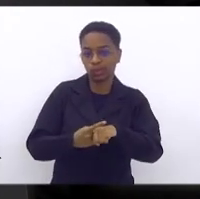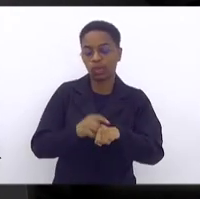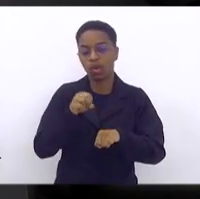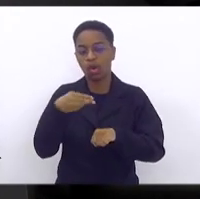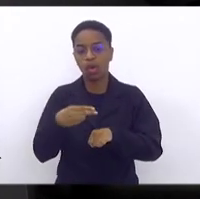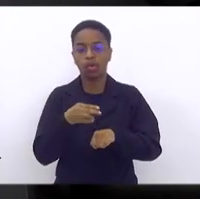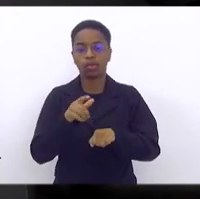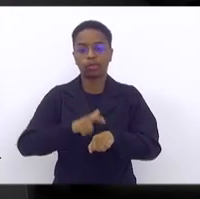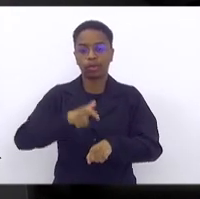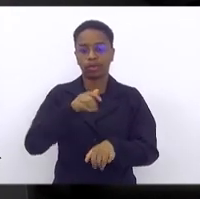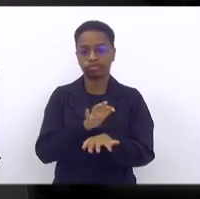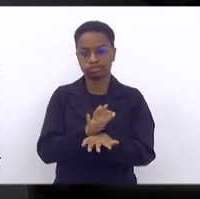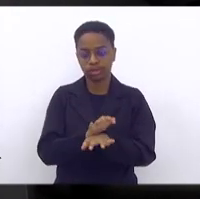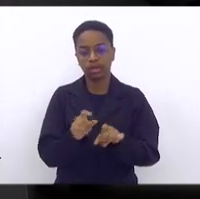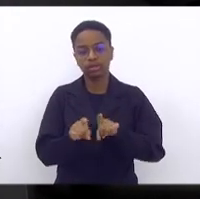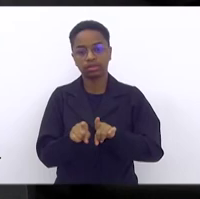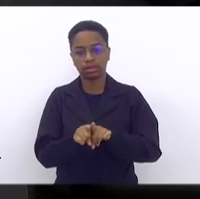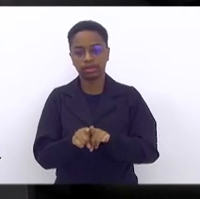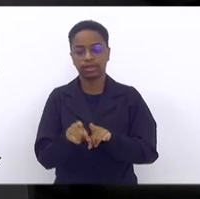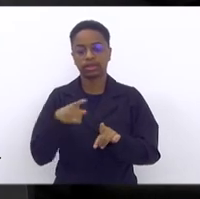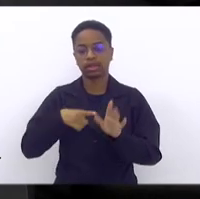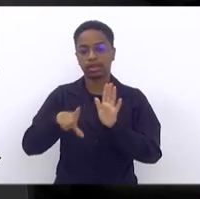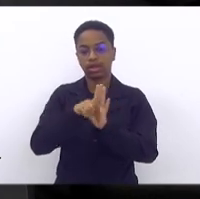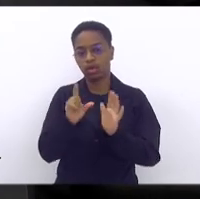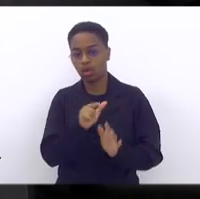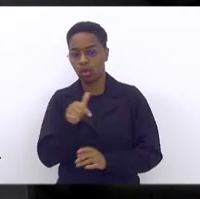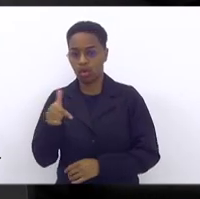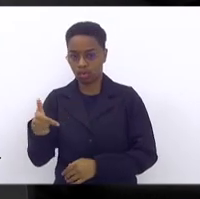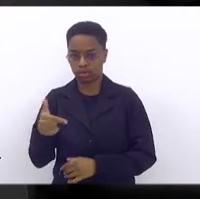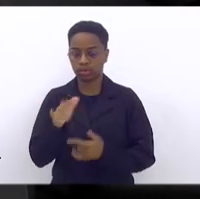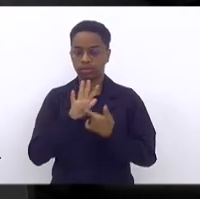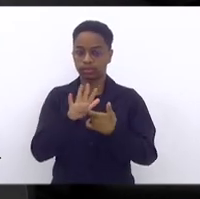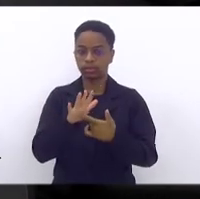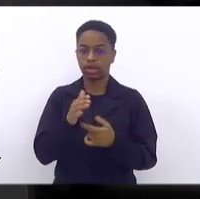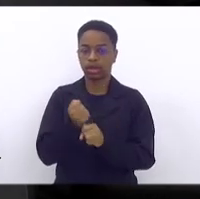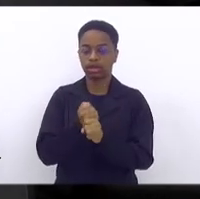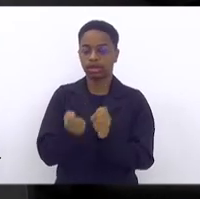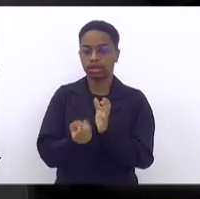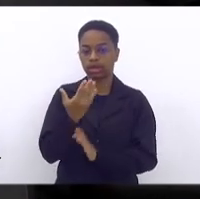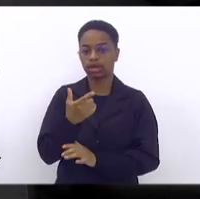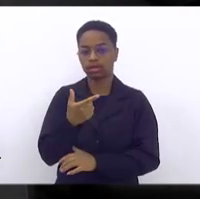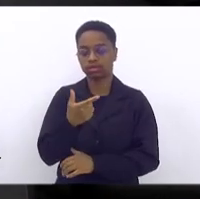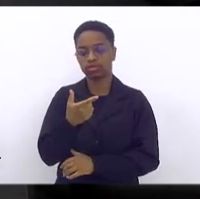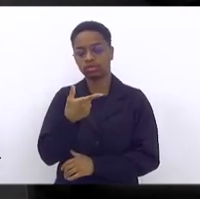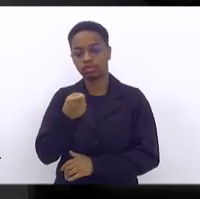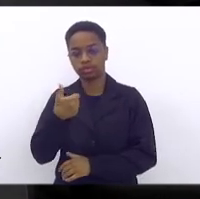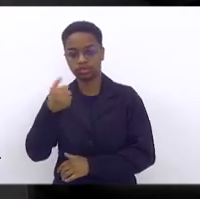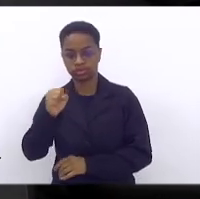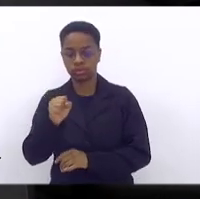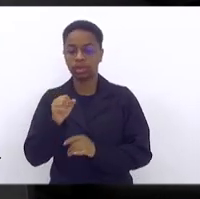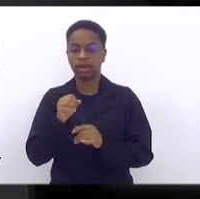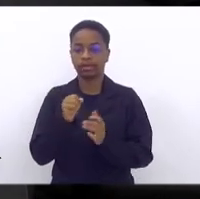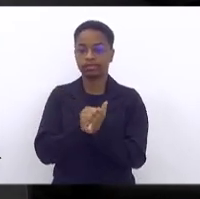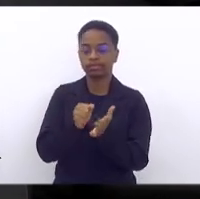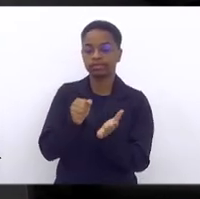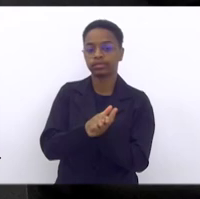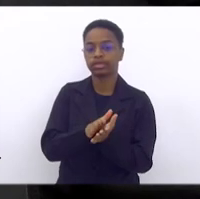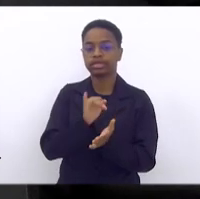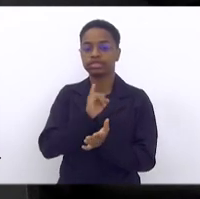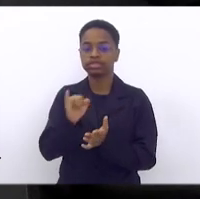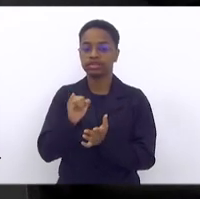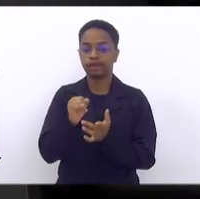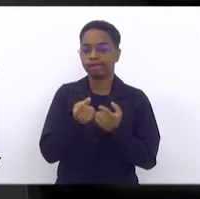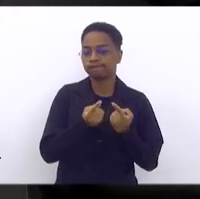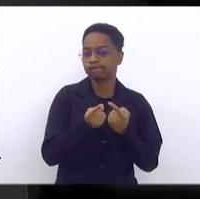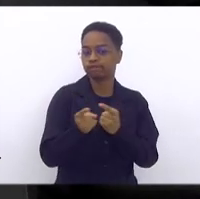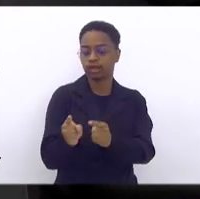sexual. E depois também veio a Lei 13.718. de 2018, que pune realmente pornografia de vingança, que até acho que uma defensora